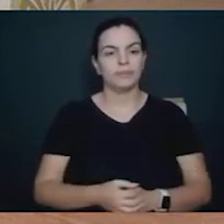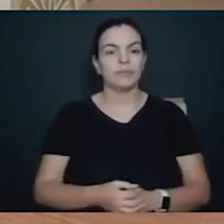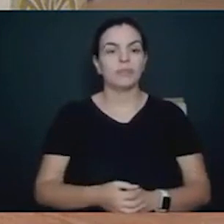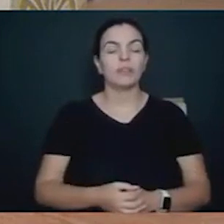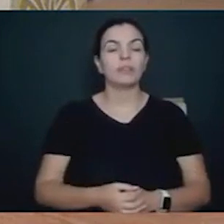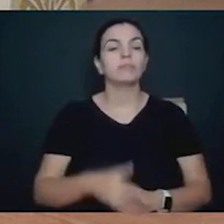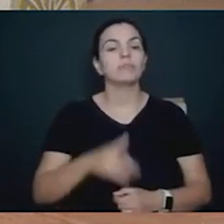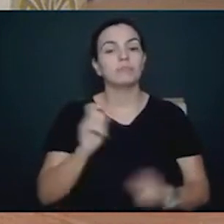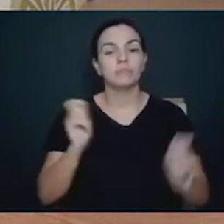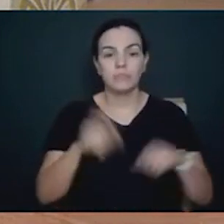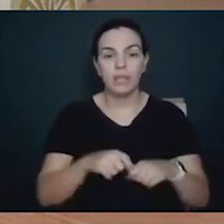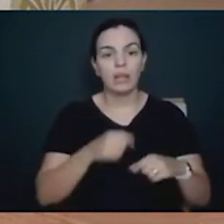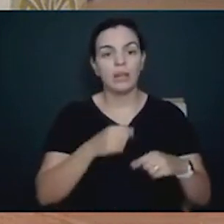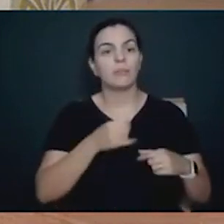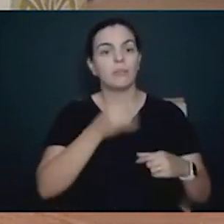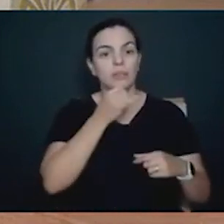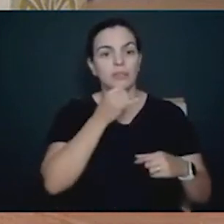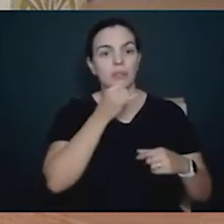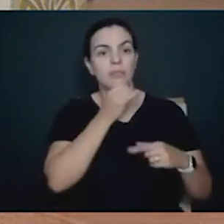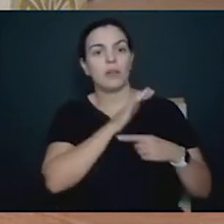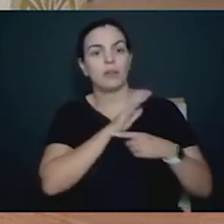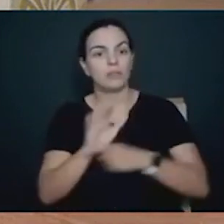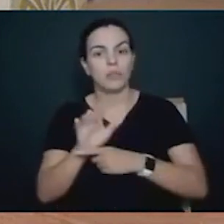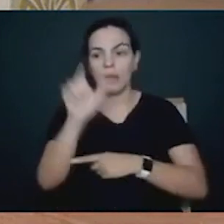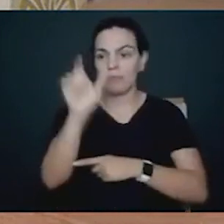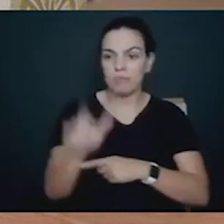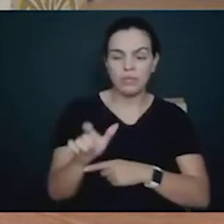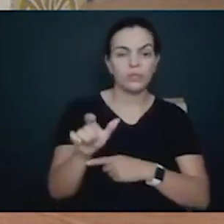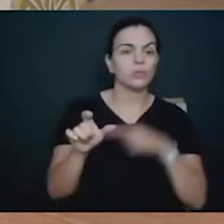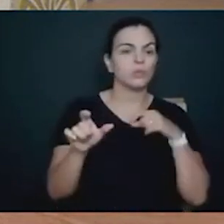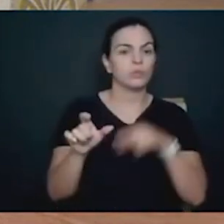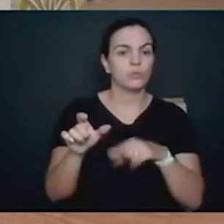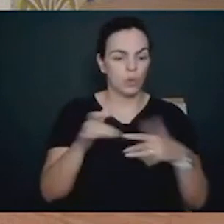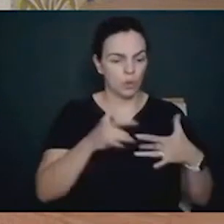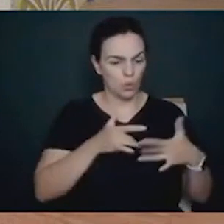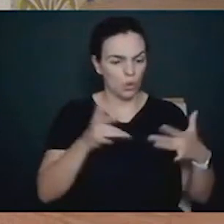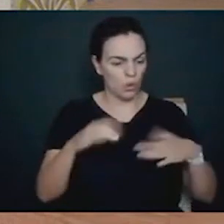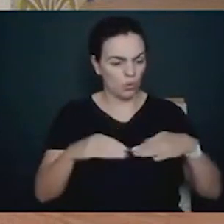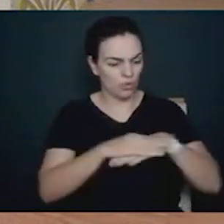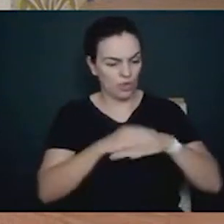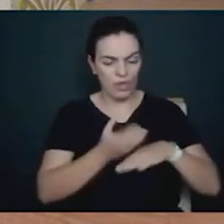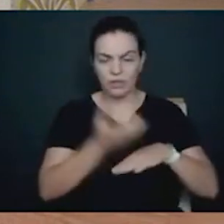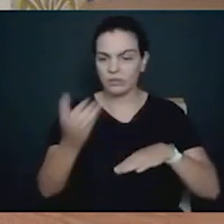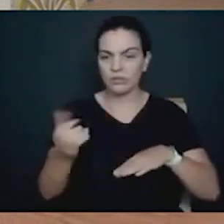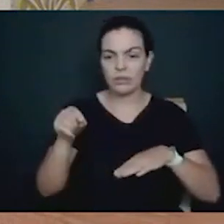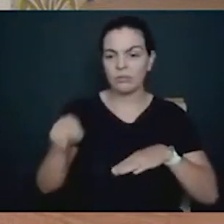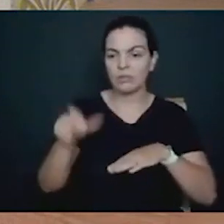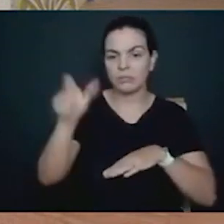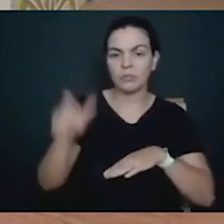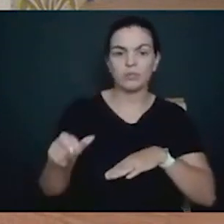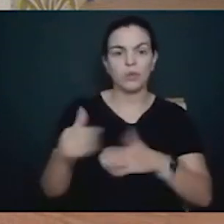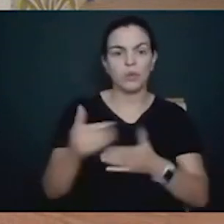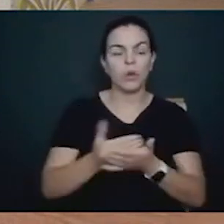para um adulto um tênis, que pode ser o passo inicial, o primeiro ponto para que ele comece a praticar uma caminhada, que é a atividade